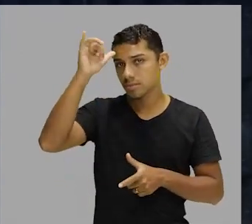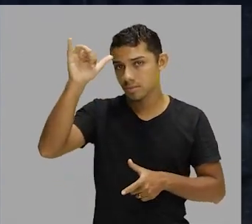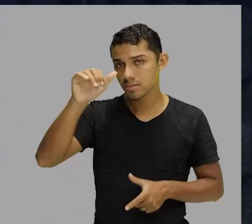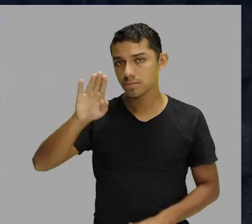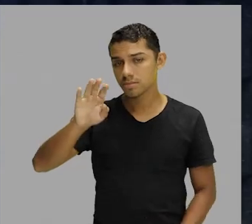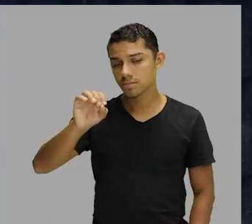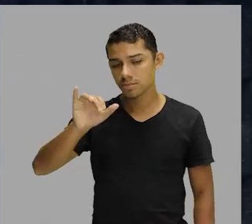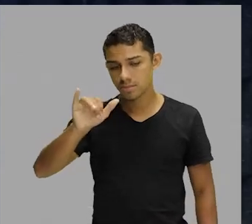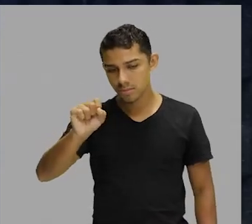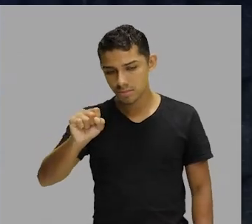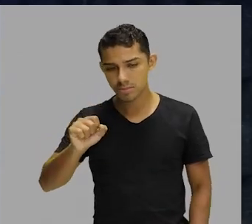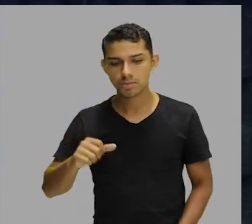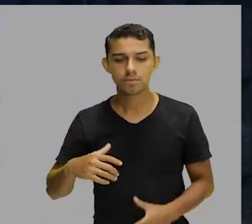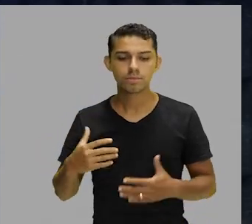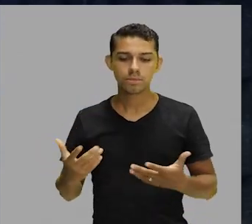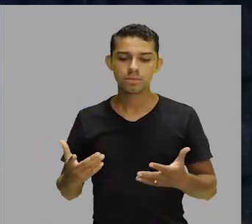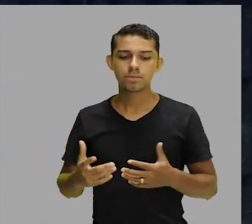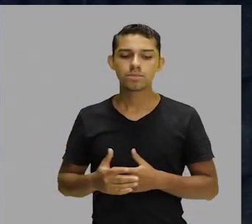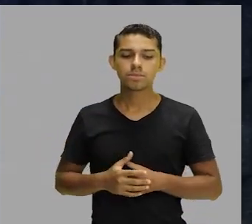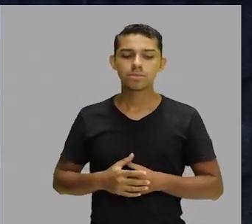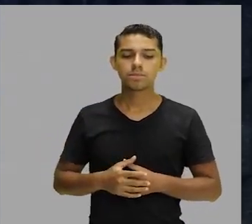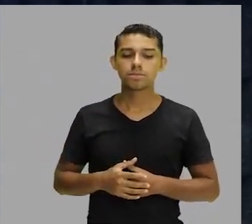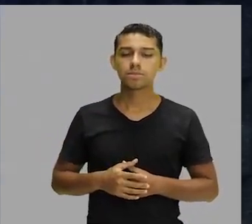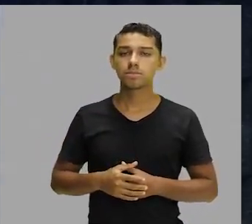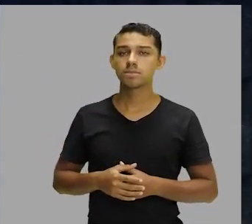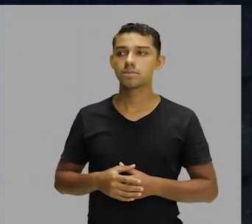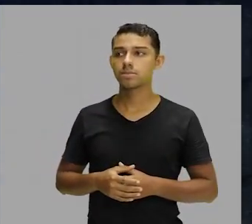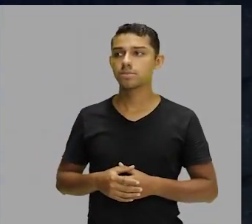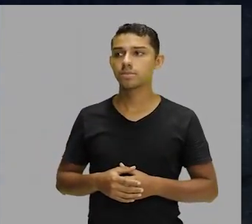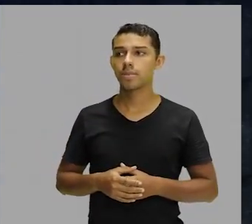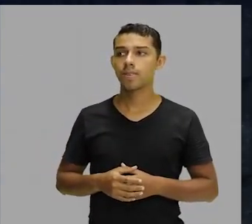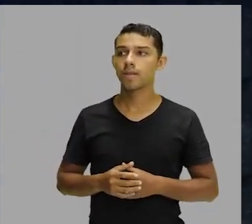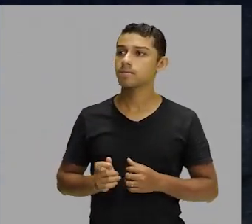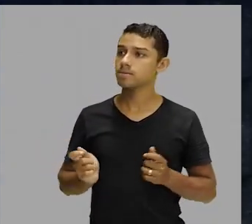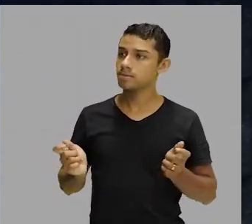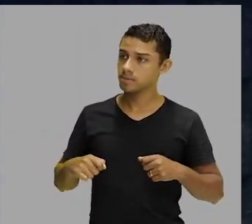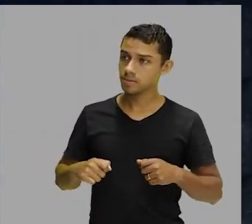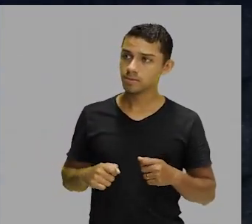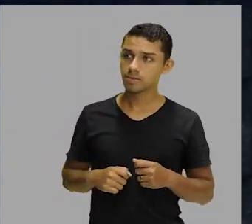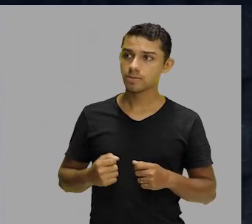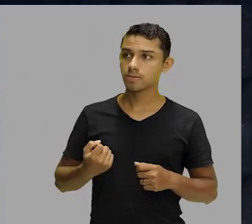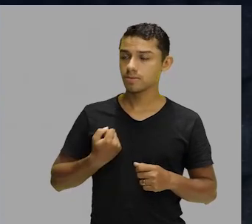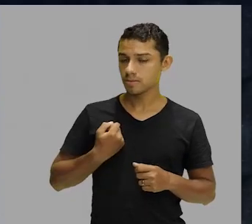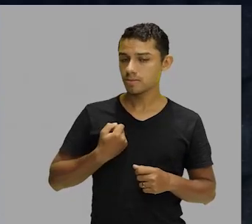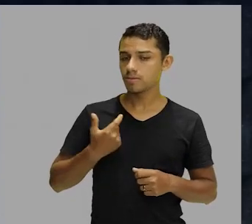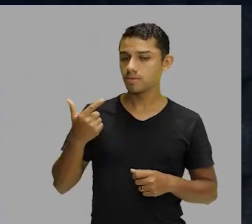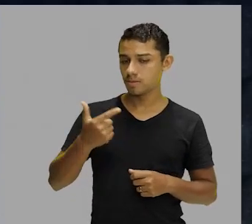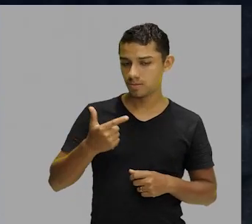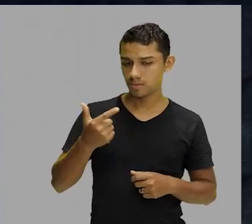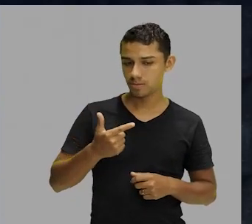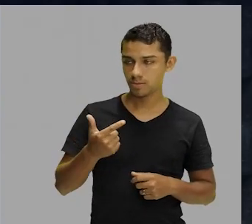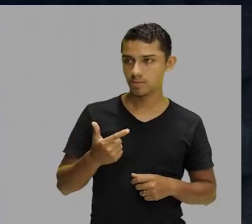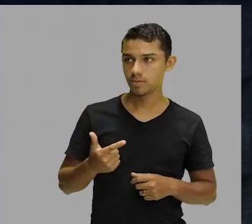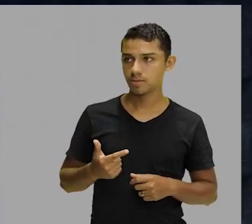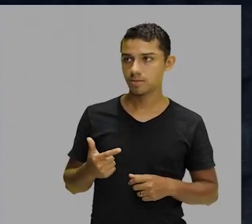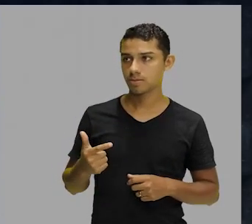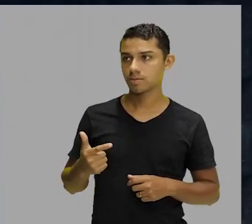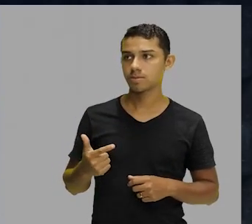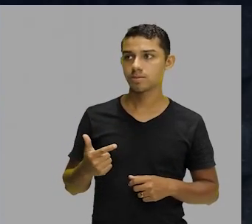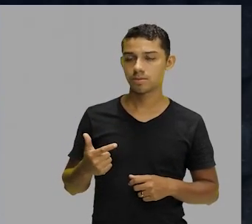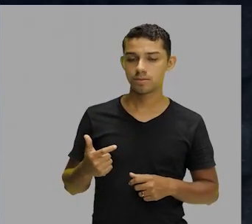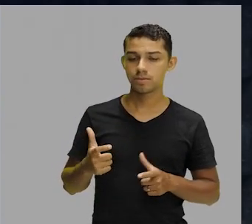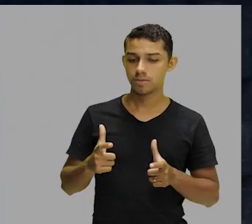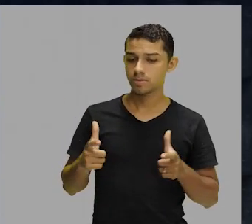de bois. Então, eu vou ter aqui, pode ser o número 2, né, que tem aqui ó, a